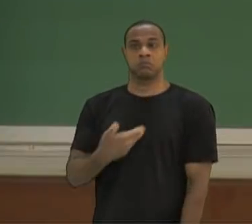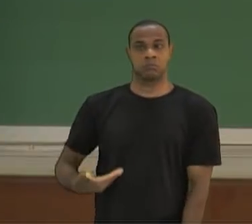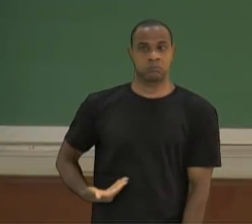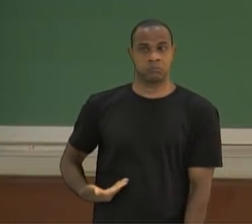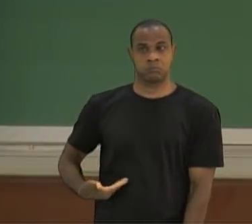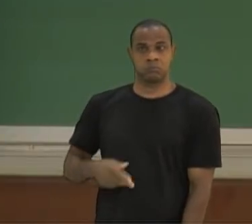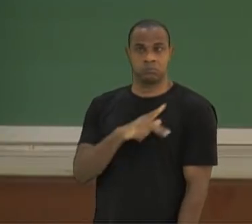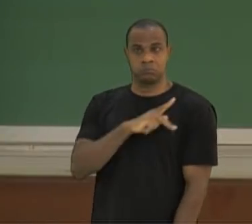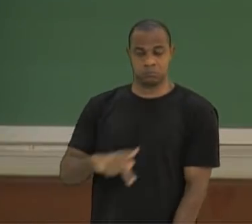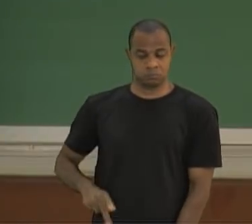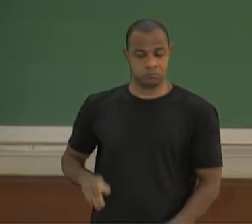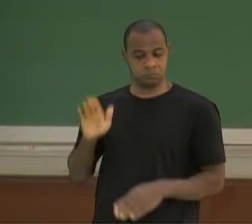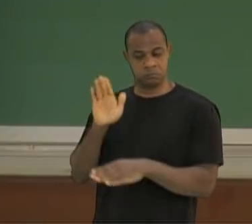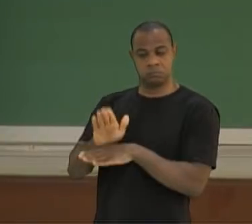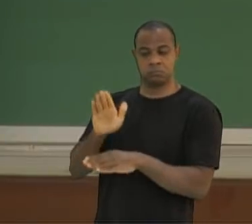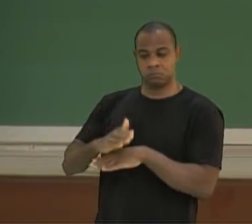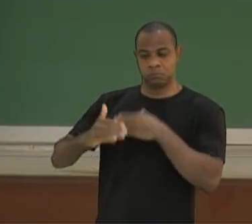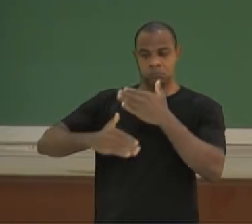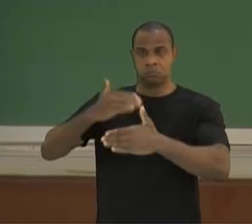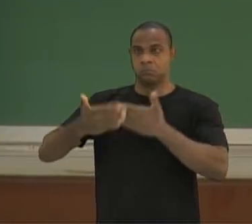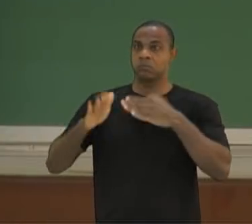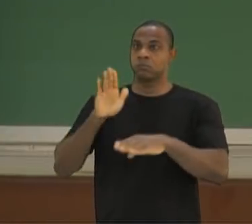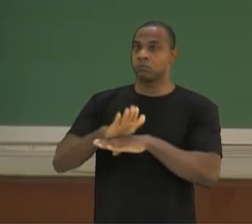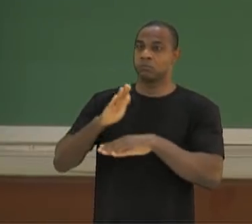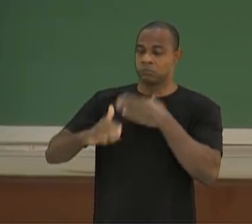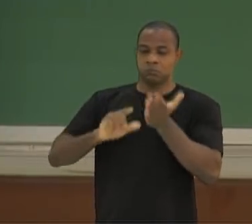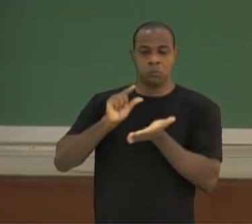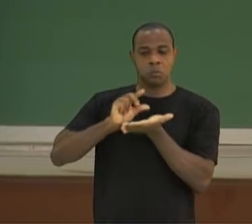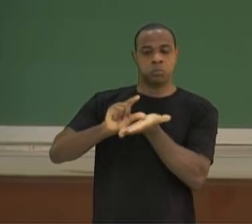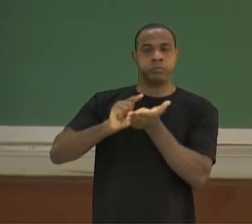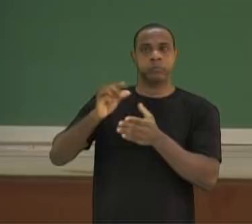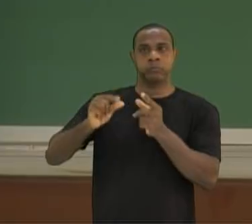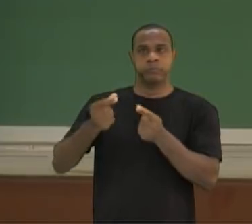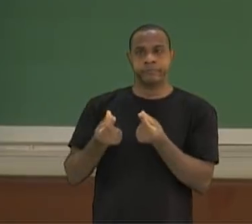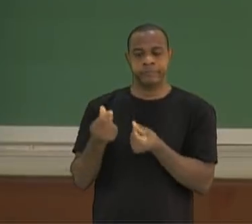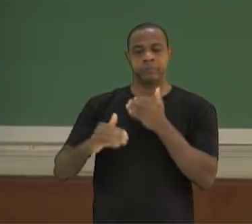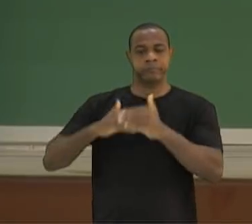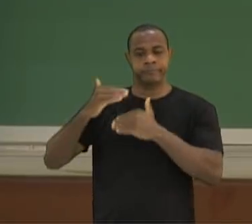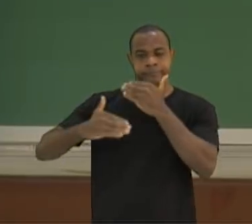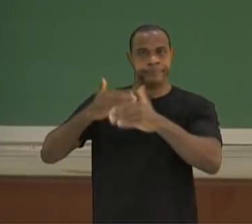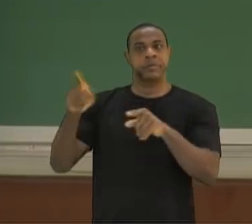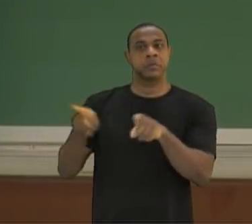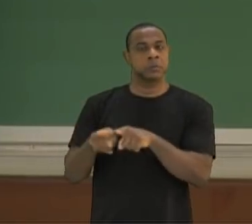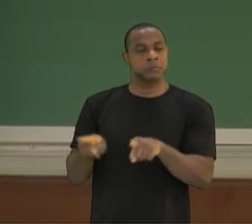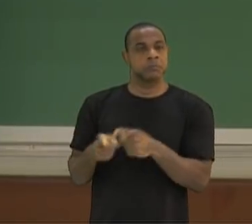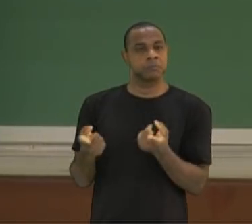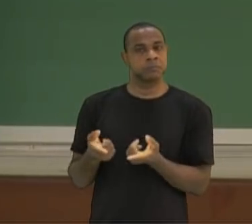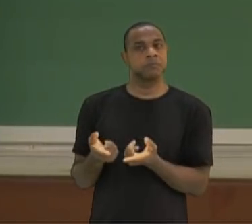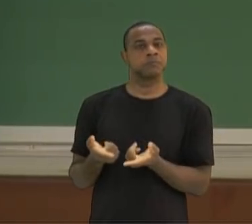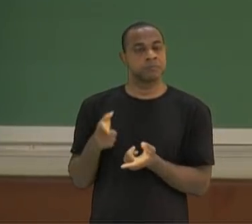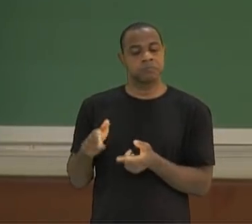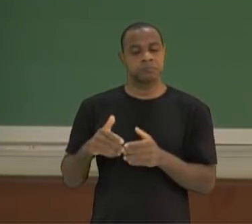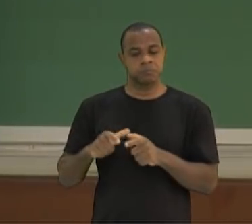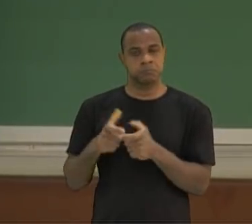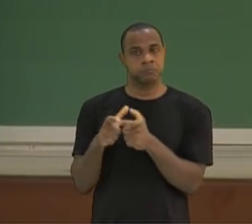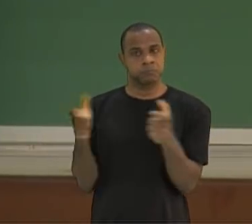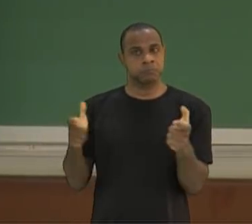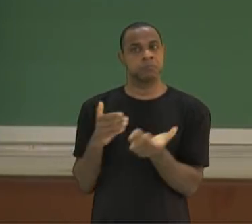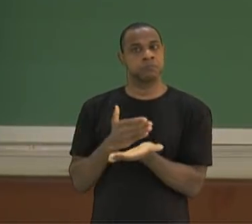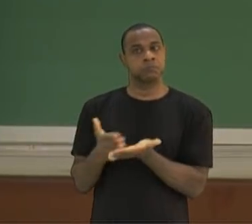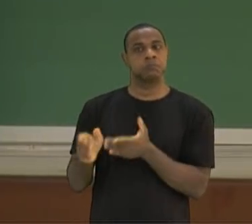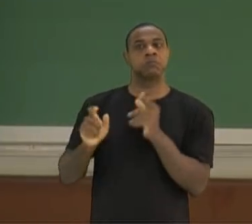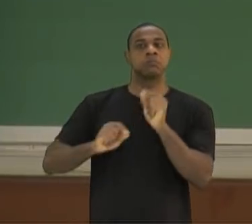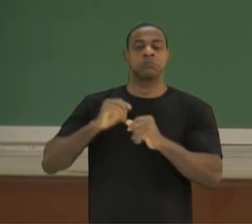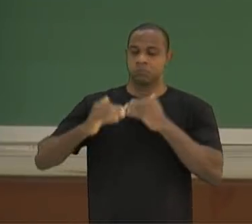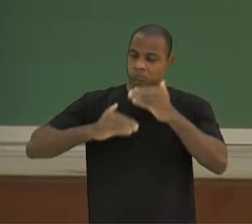que esse processo de industrialização acontecesse de verdade, se acentuasse, e ele era inicialmente